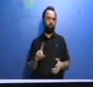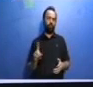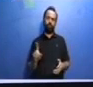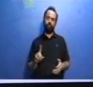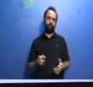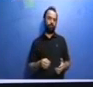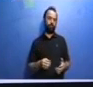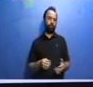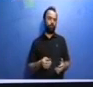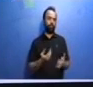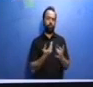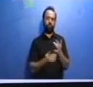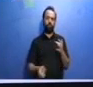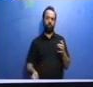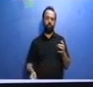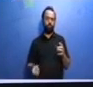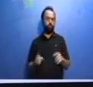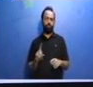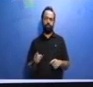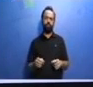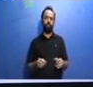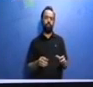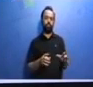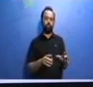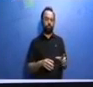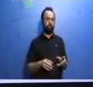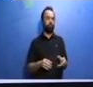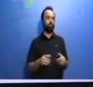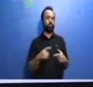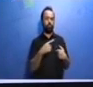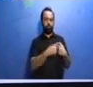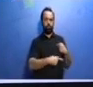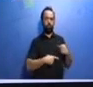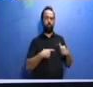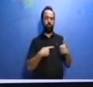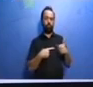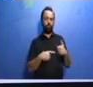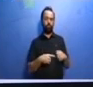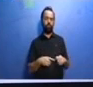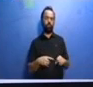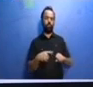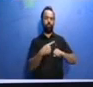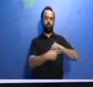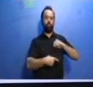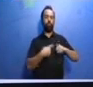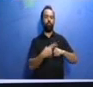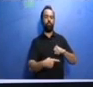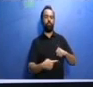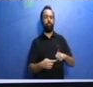novo e também não desaparece nenhum. Eles têm que estar todos presentes, nem mais e nem menos.